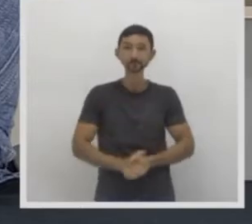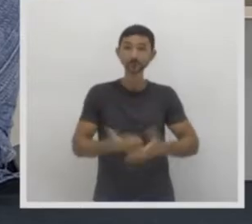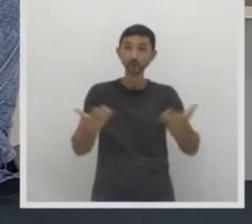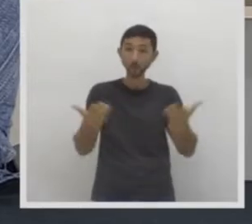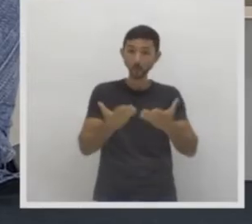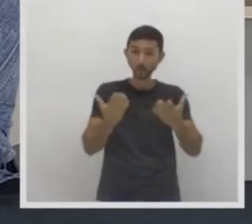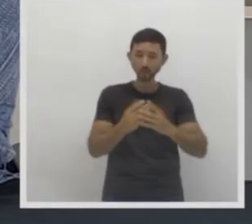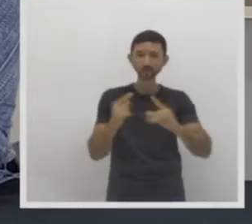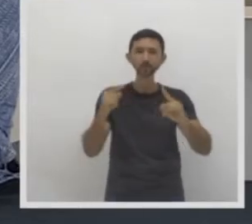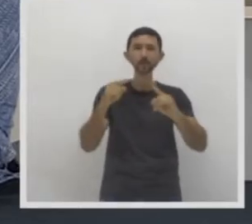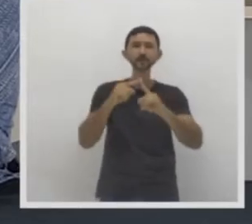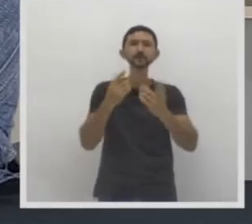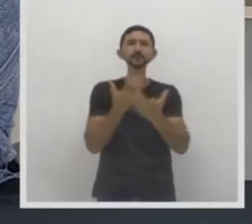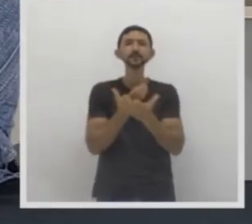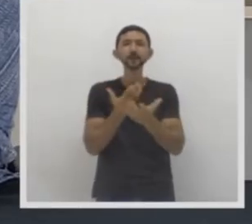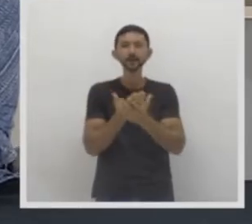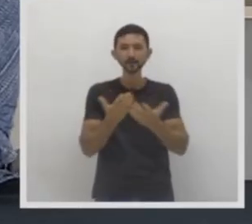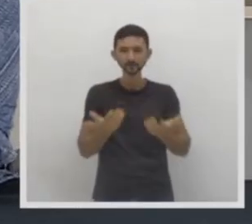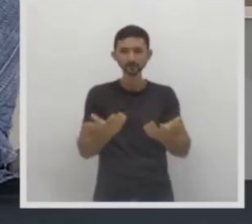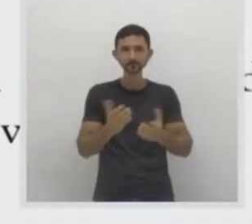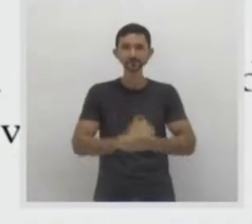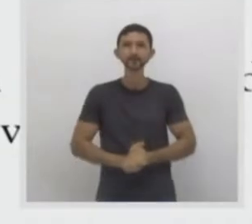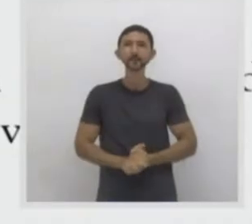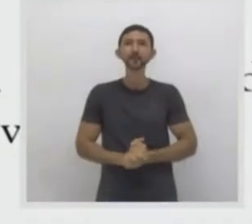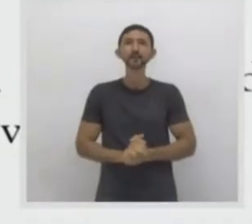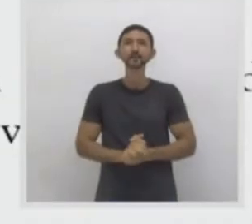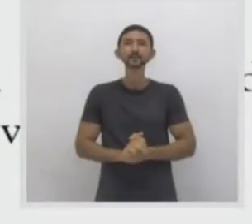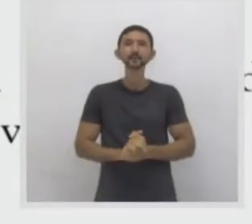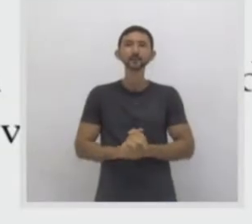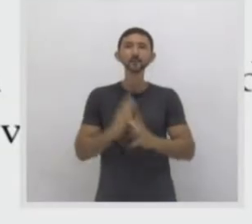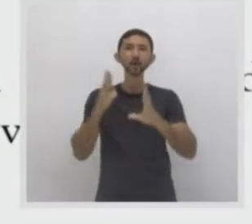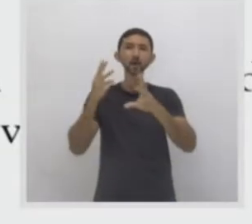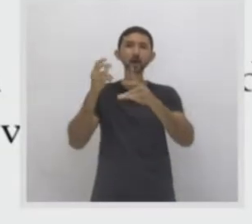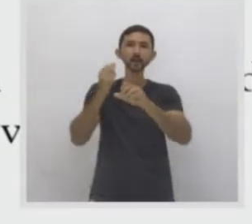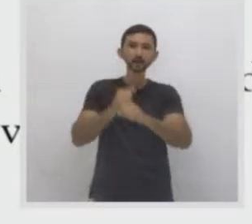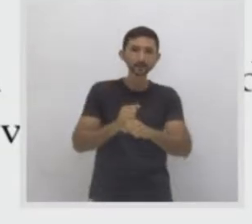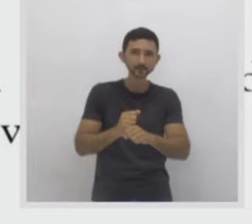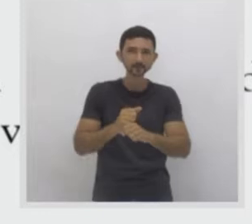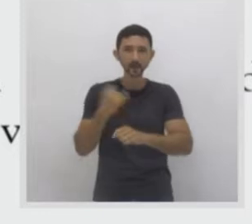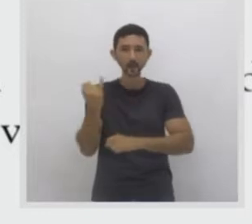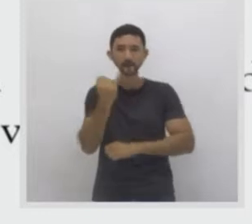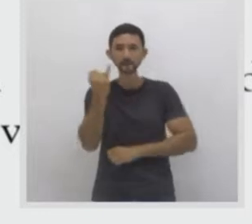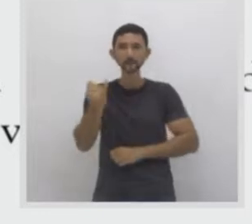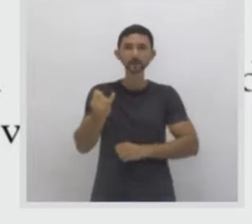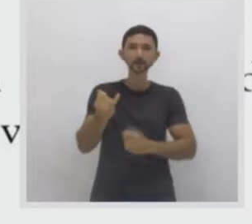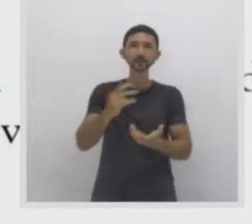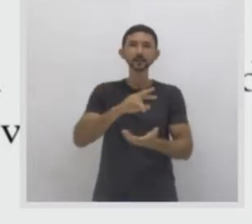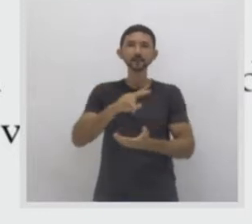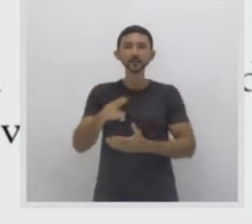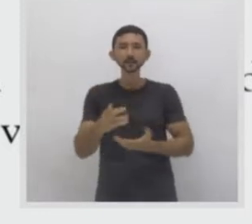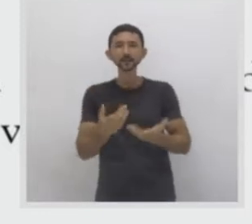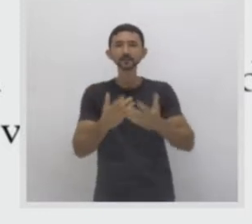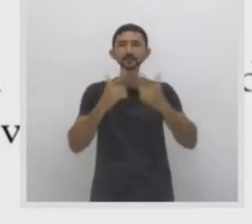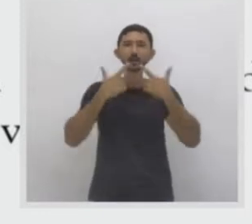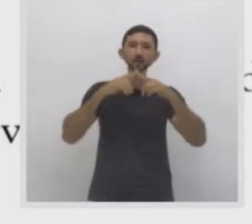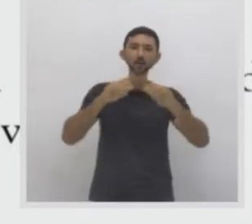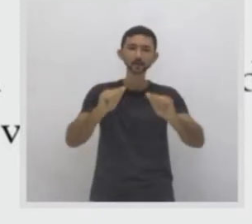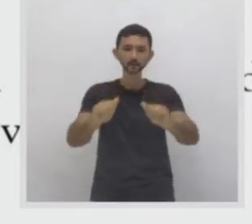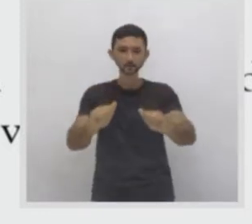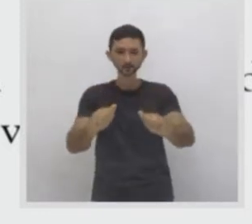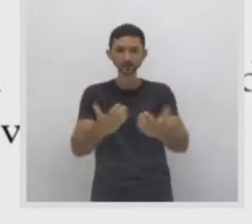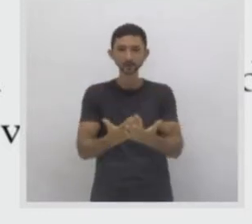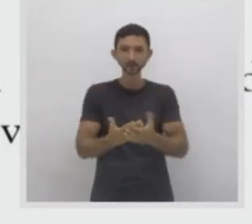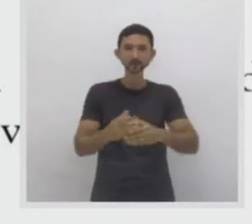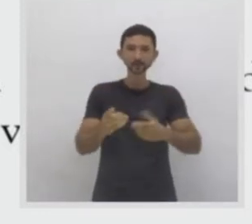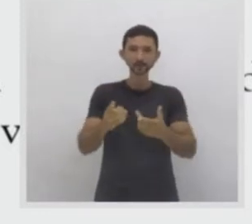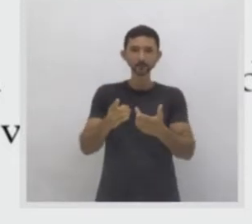qual o objetivo da nossa aula? Nós vamos revisar a importância da variação linguística e os fatores que contribuem para